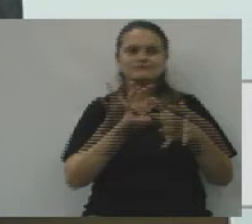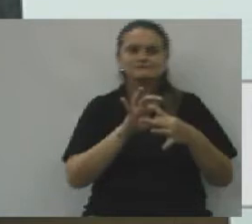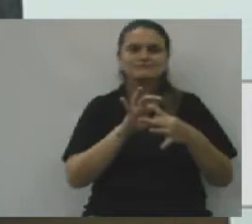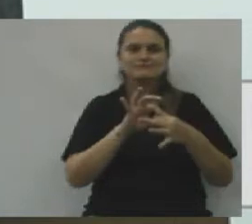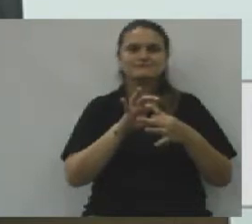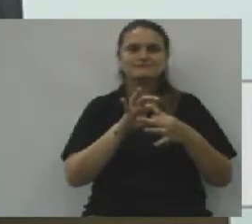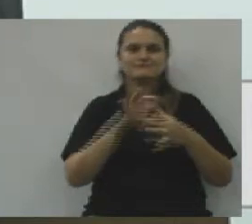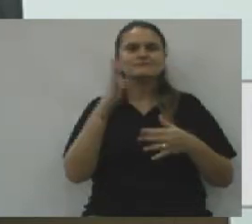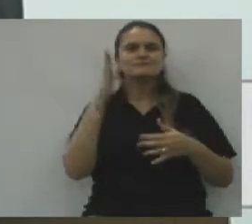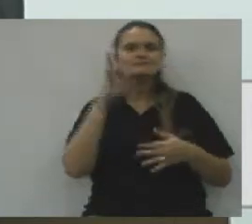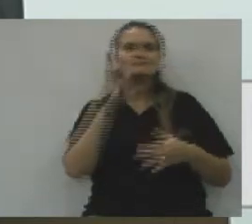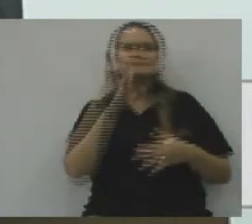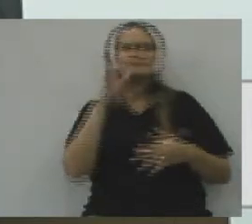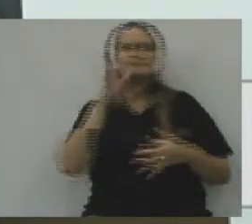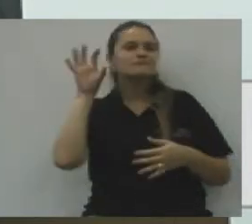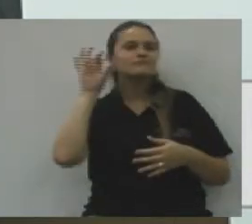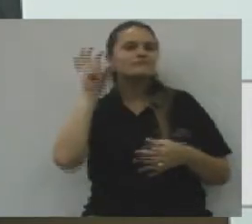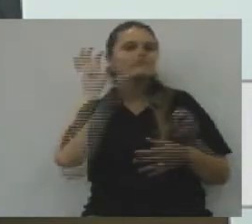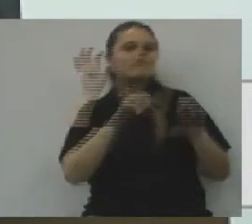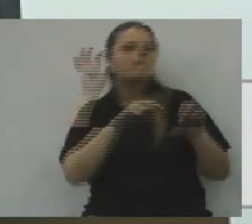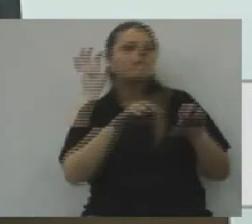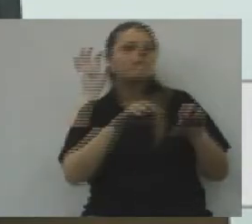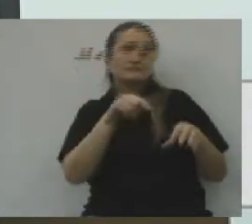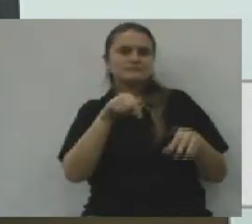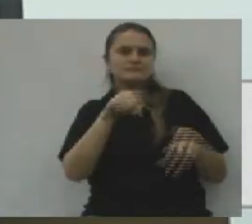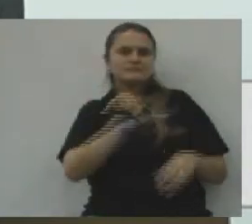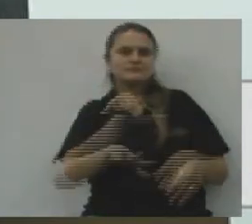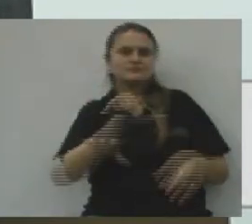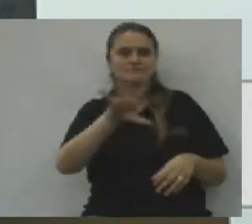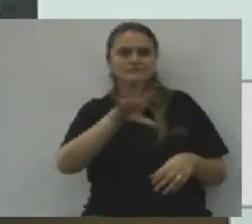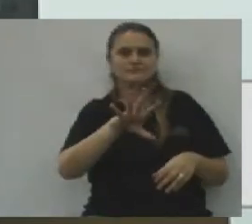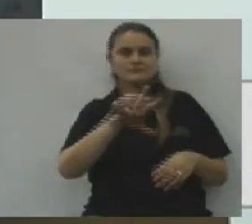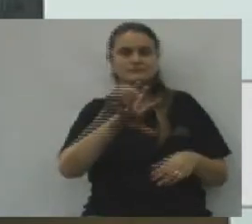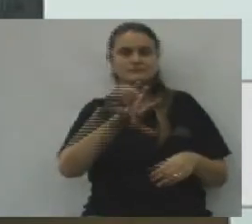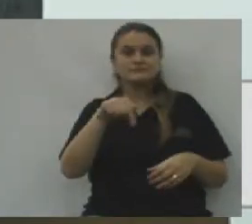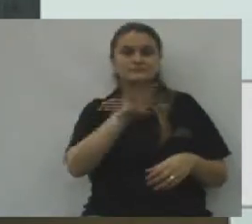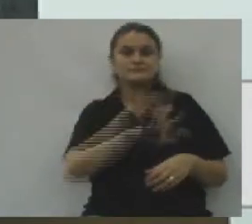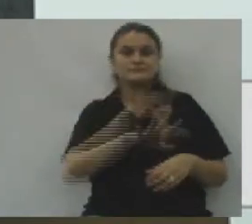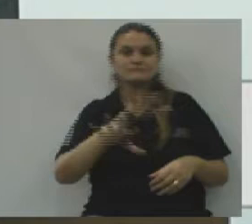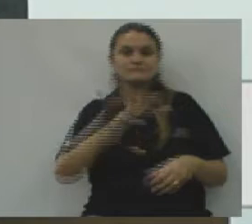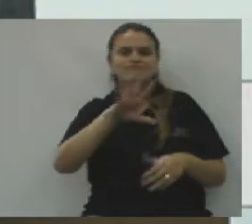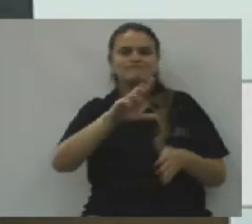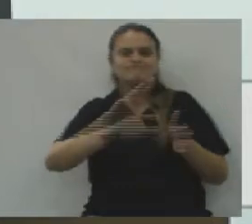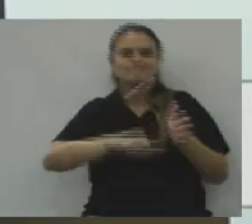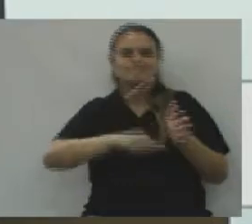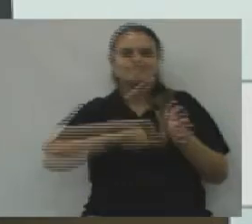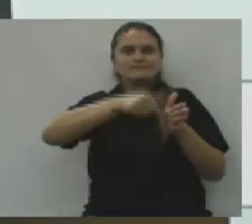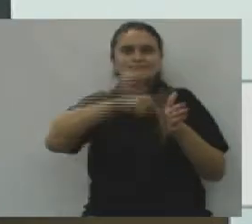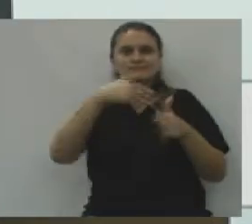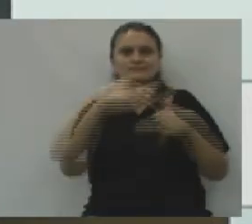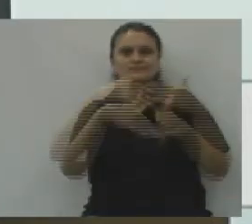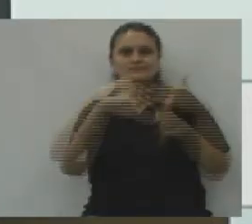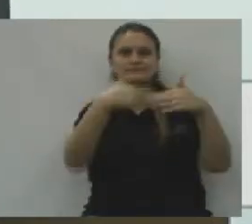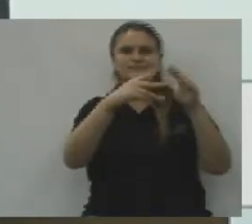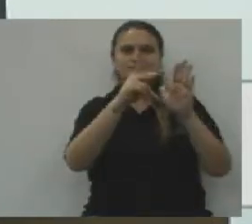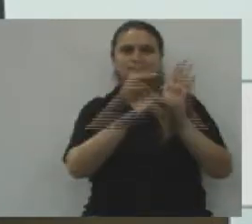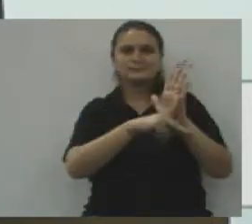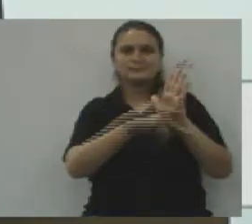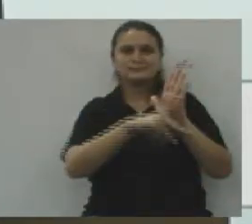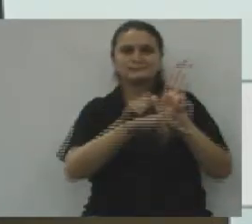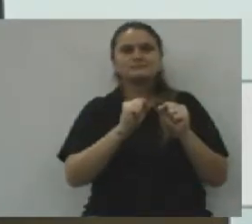educação da nossa região. E a nossa região sendo pioneira, né, num projeto que pode, como